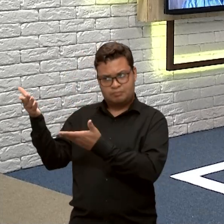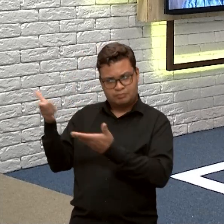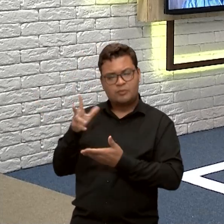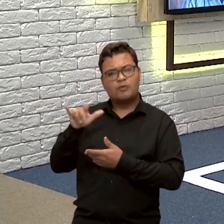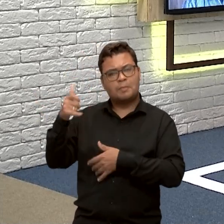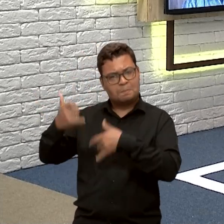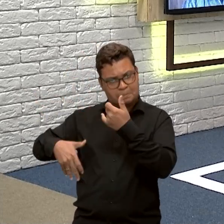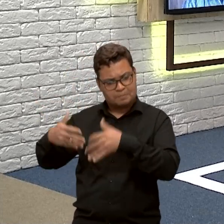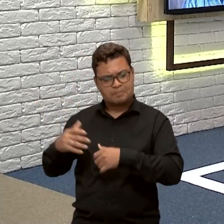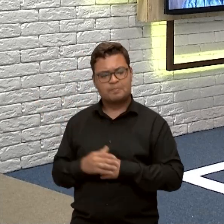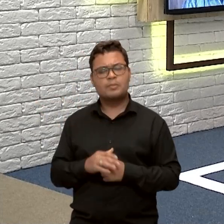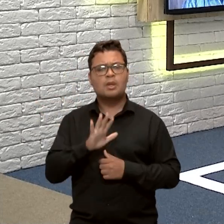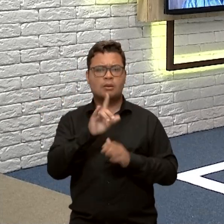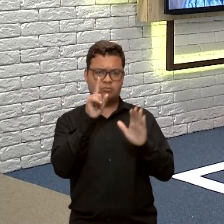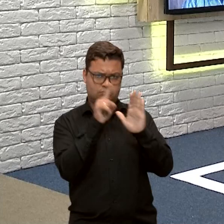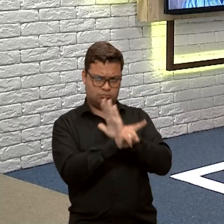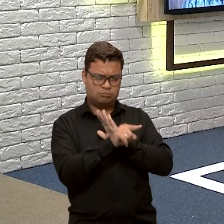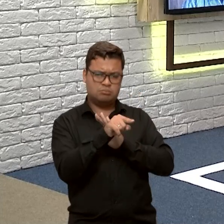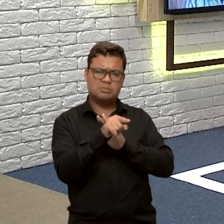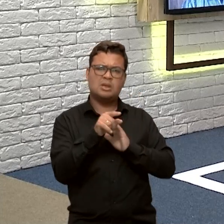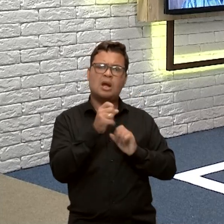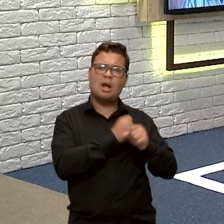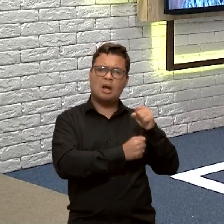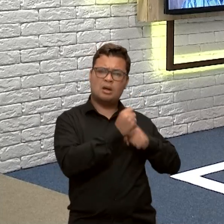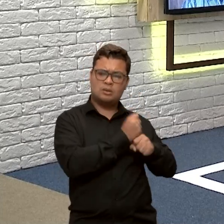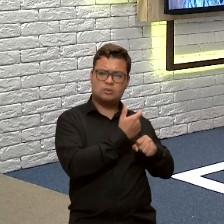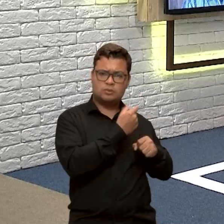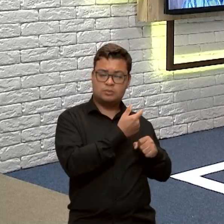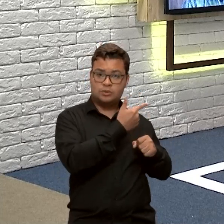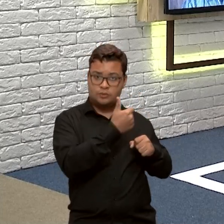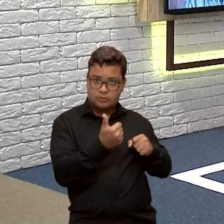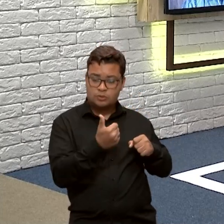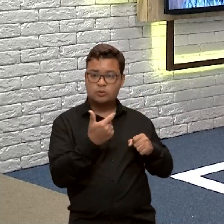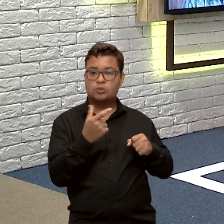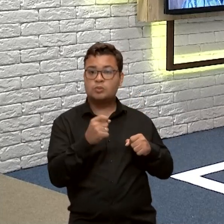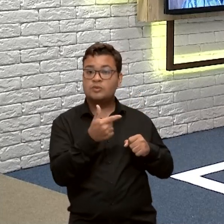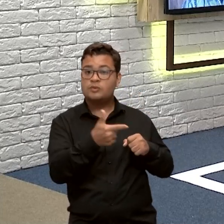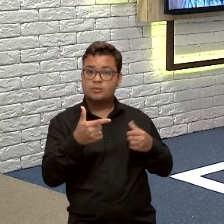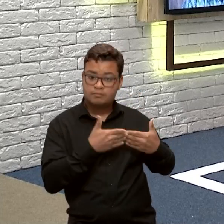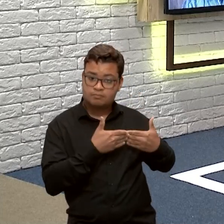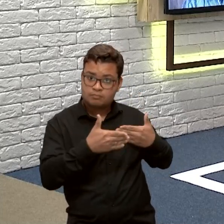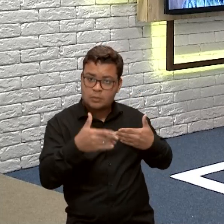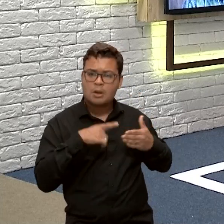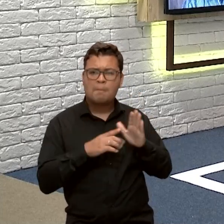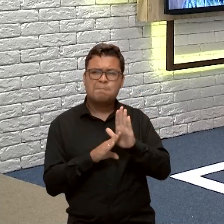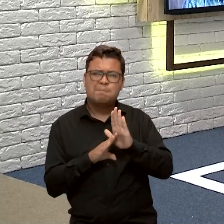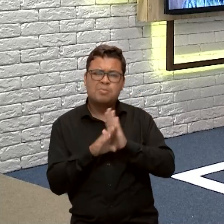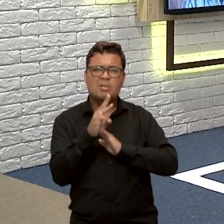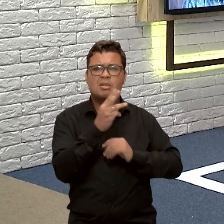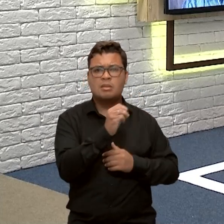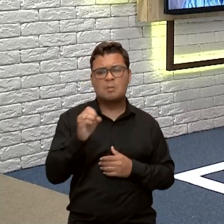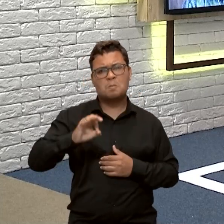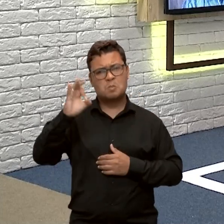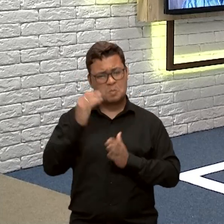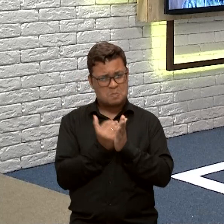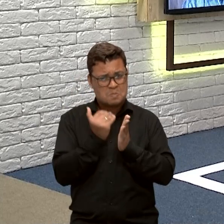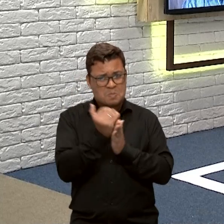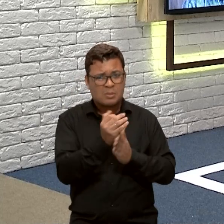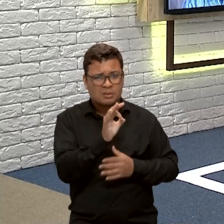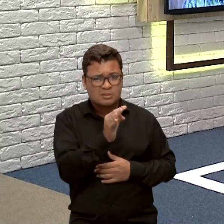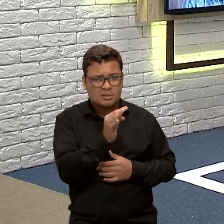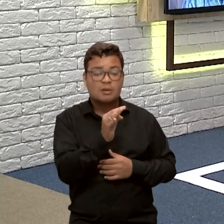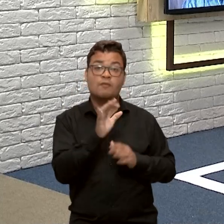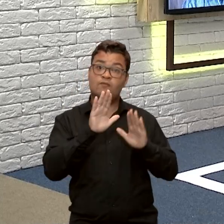João, em relação a esse aumento no número de casos, a gente vai conversar um pouco mais também no próximo bloco com um representante da Secretaria Municipal de